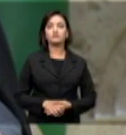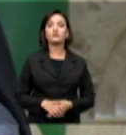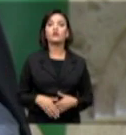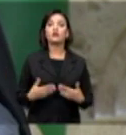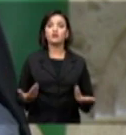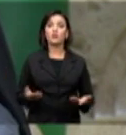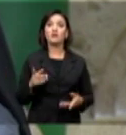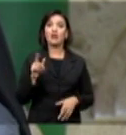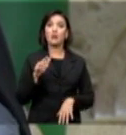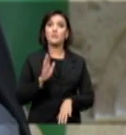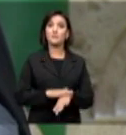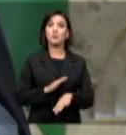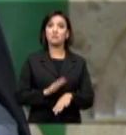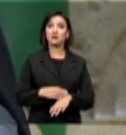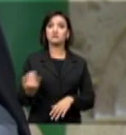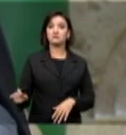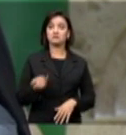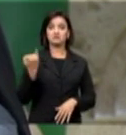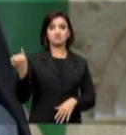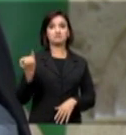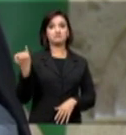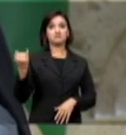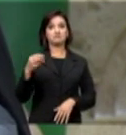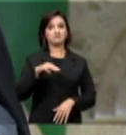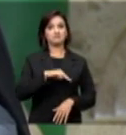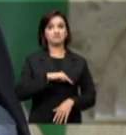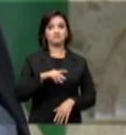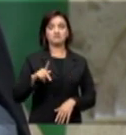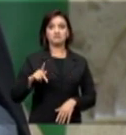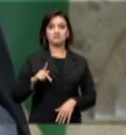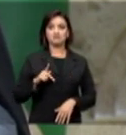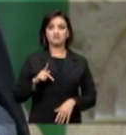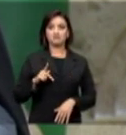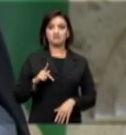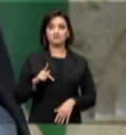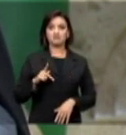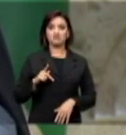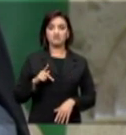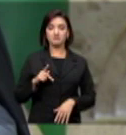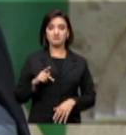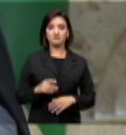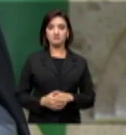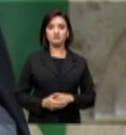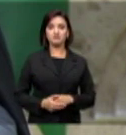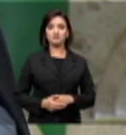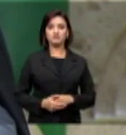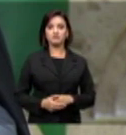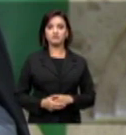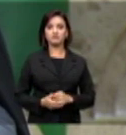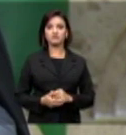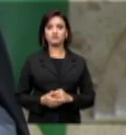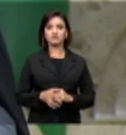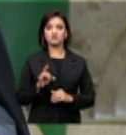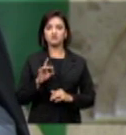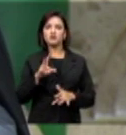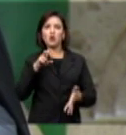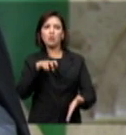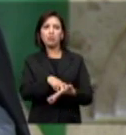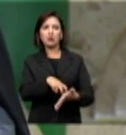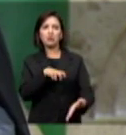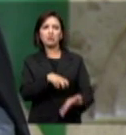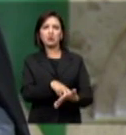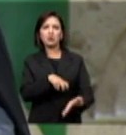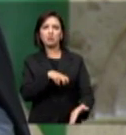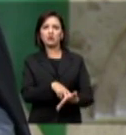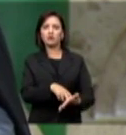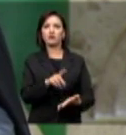um momento histórico, porque o Ministério Público deixa de ser, no aspecto econômico, uma instituição punitivista, para